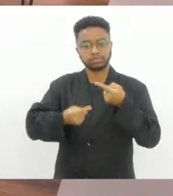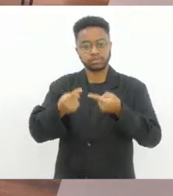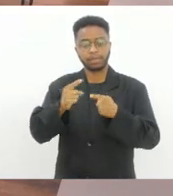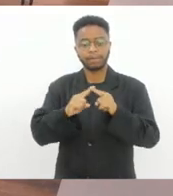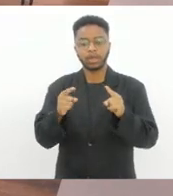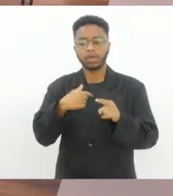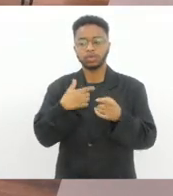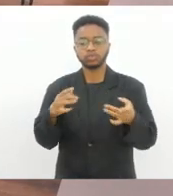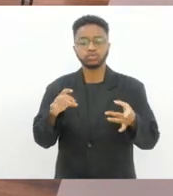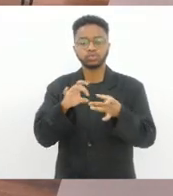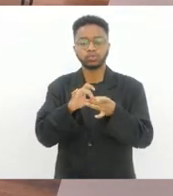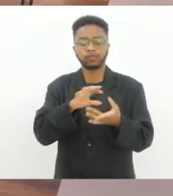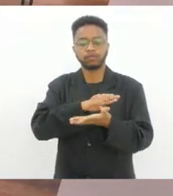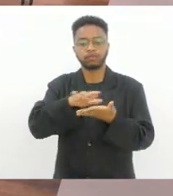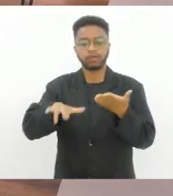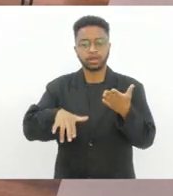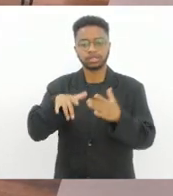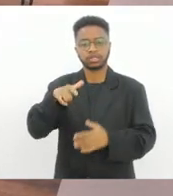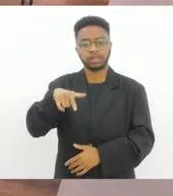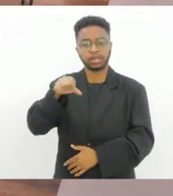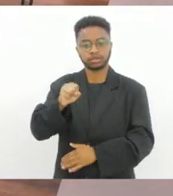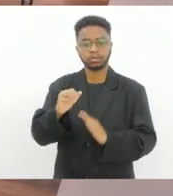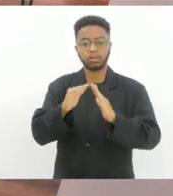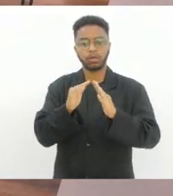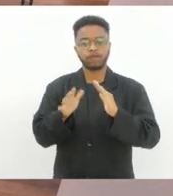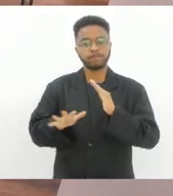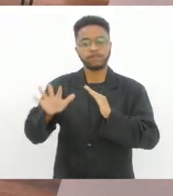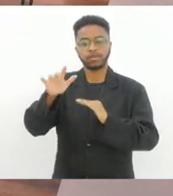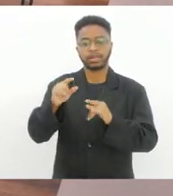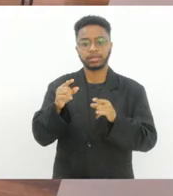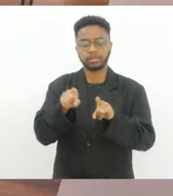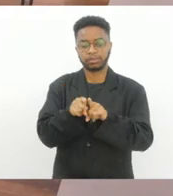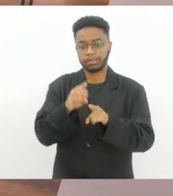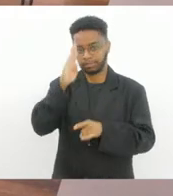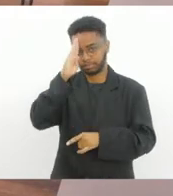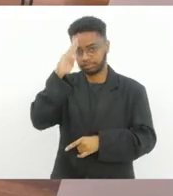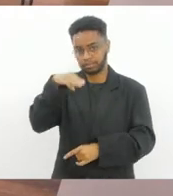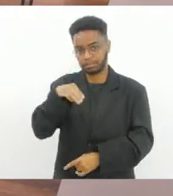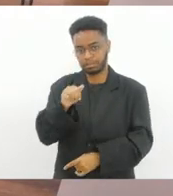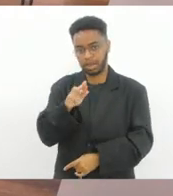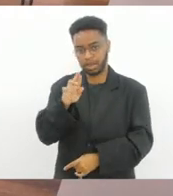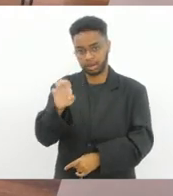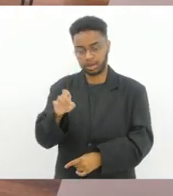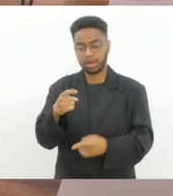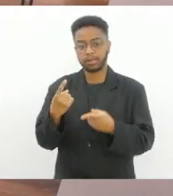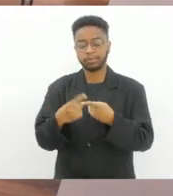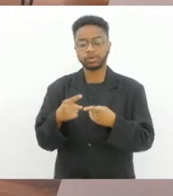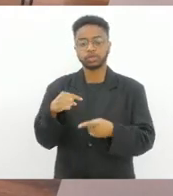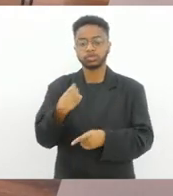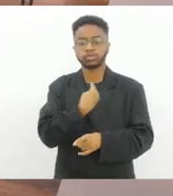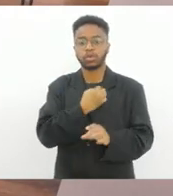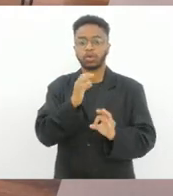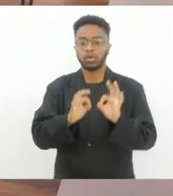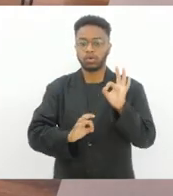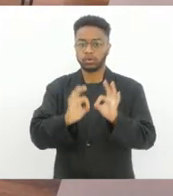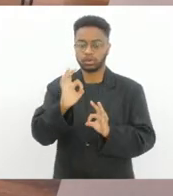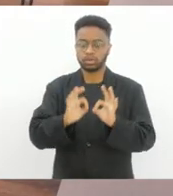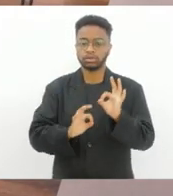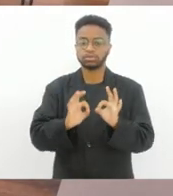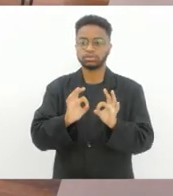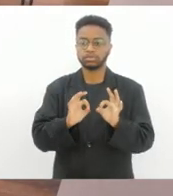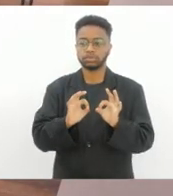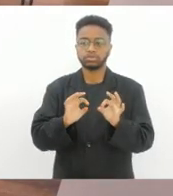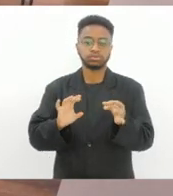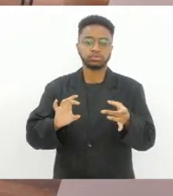com várias lésbicas de favela, principalmente do Complexo de Favelas da Maré, onde a gente organizou, a partir da